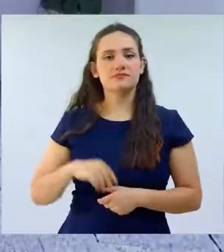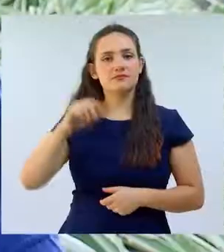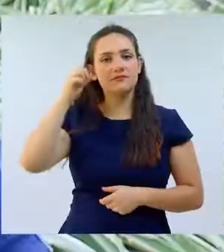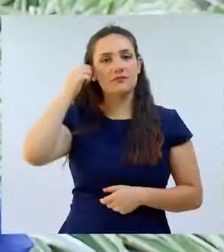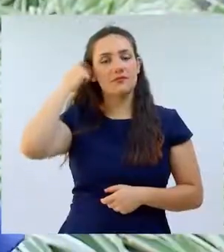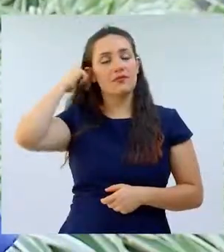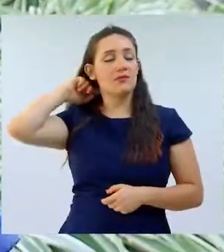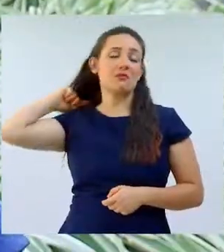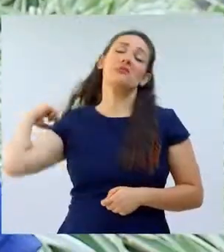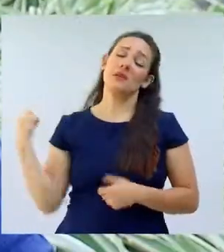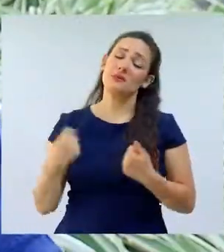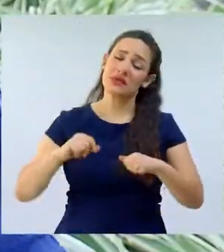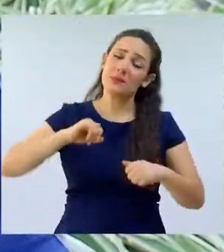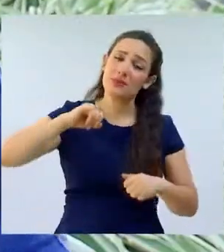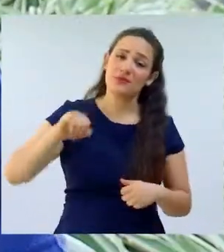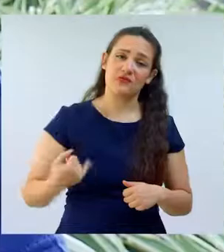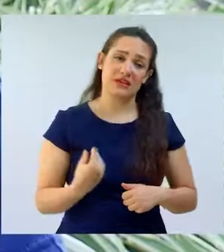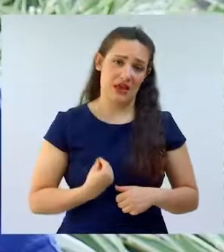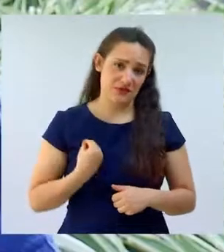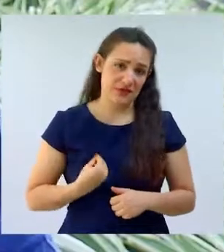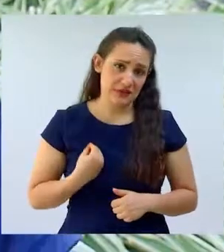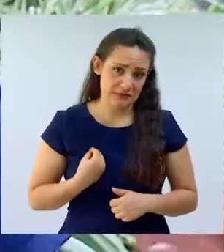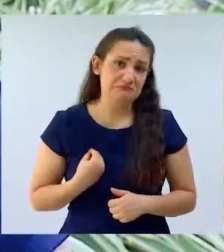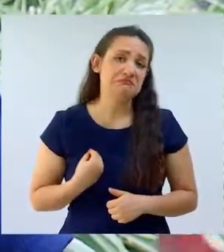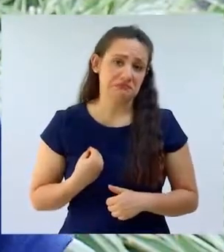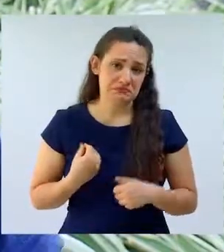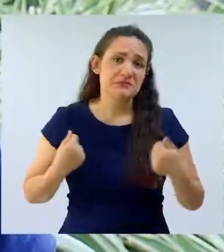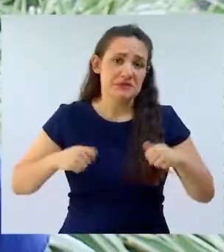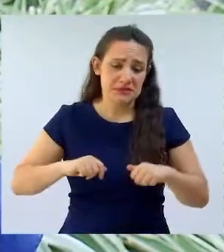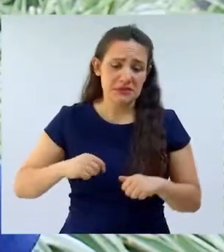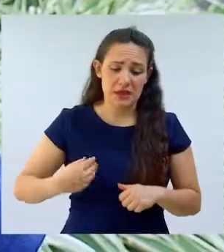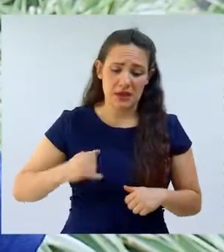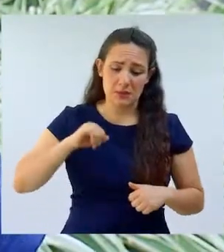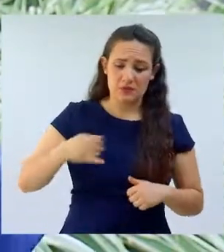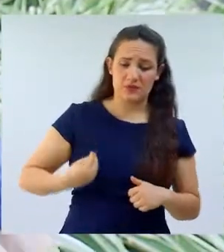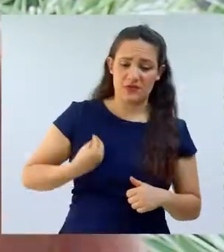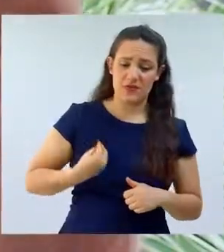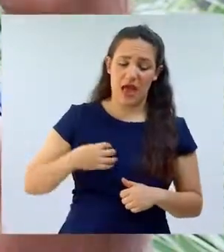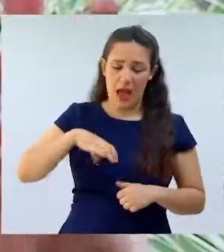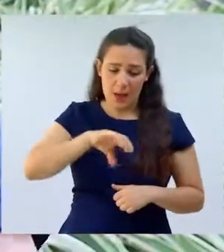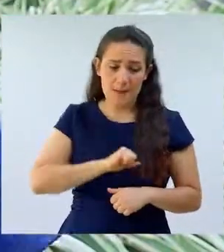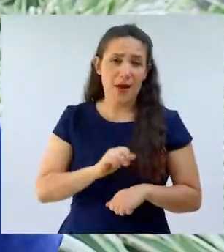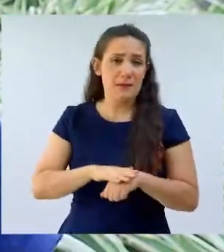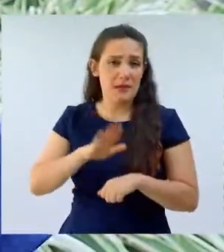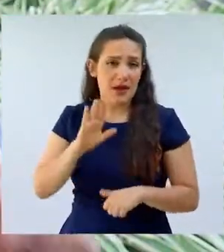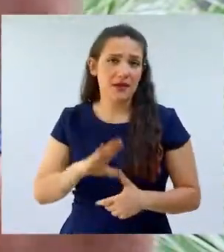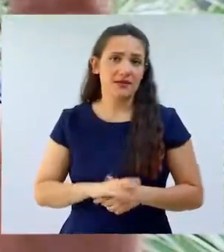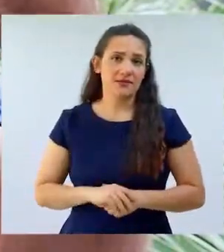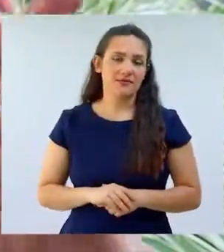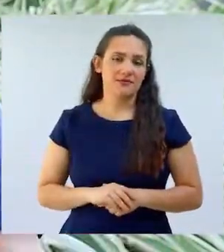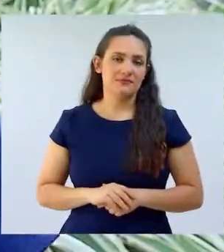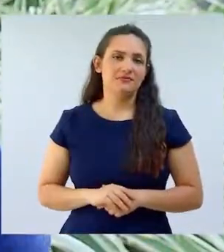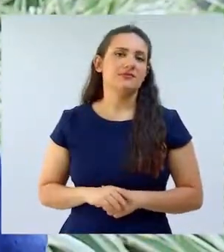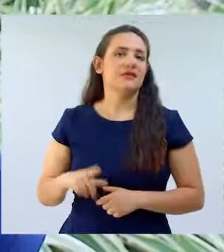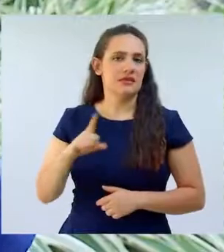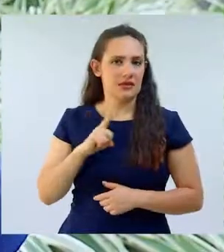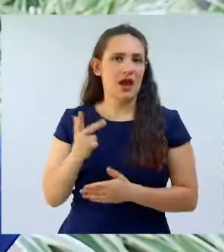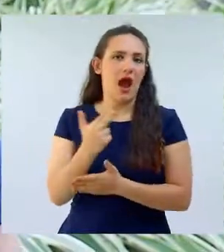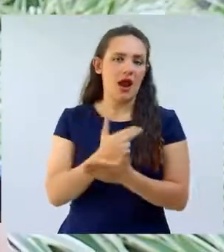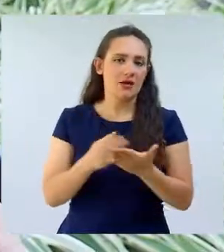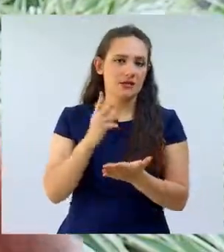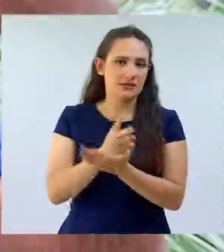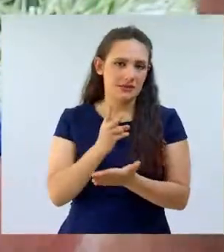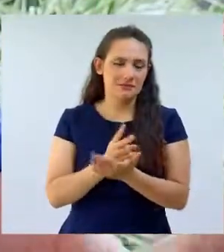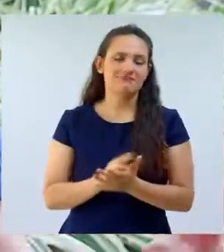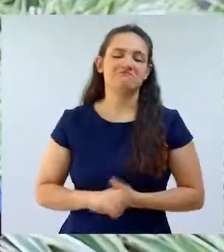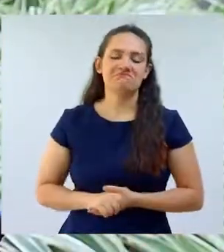Cleir? Eu acho que a primeira coisa é que tem que viver, sabe? As pessoas têm que viver mais, amar mais e